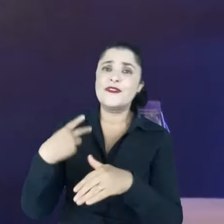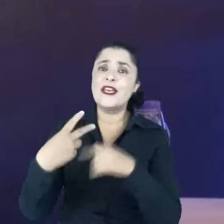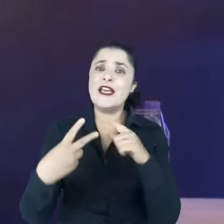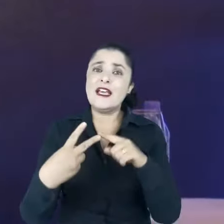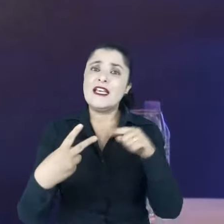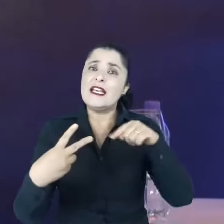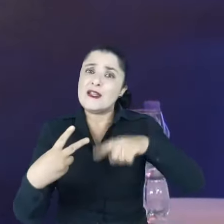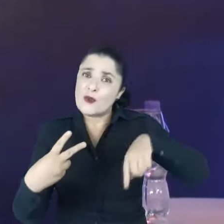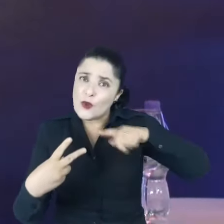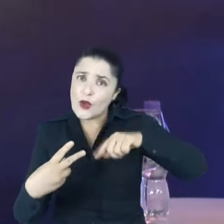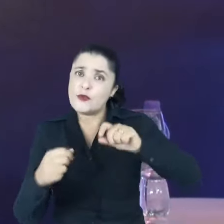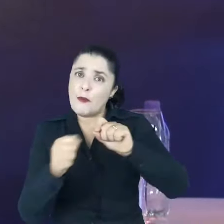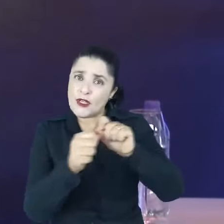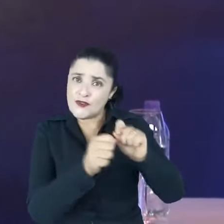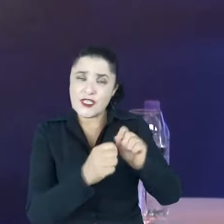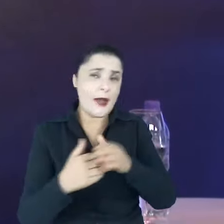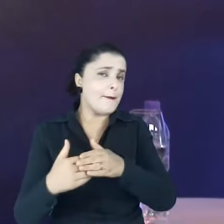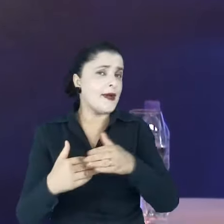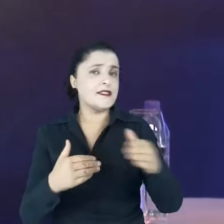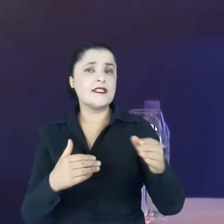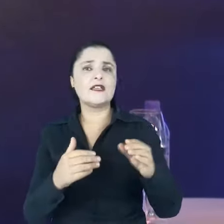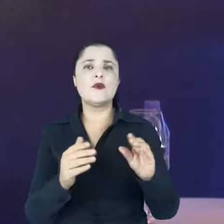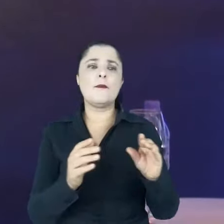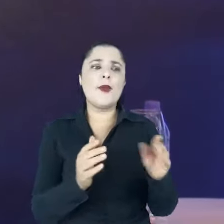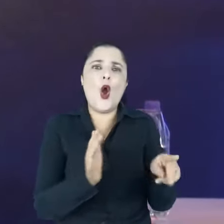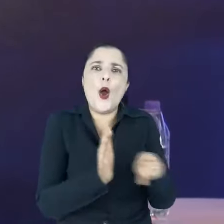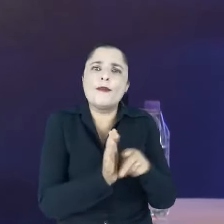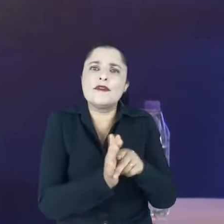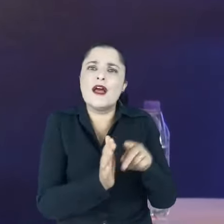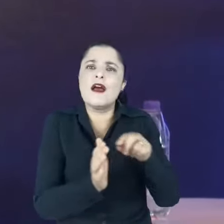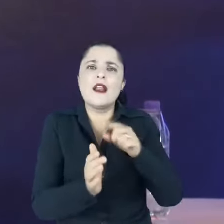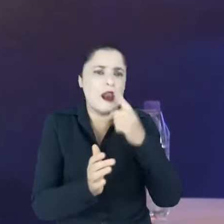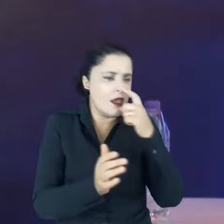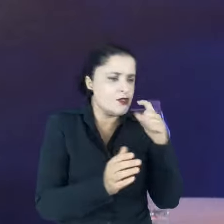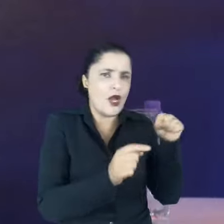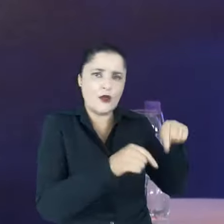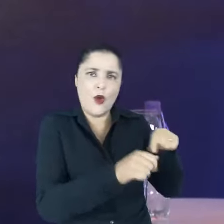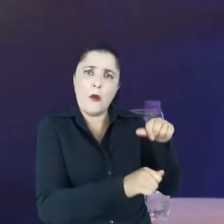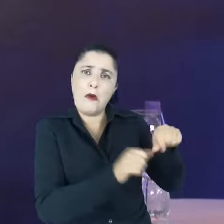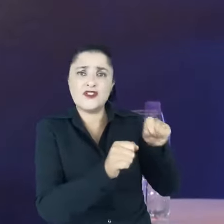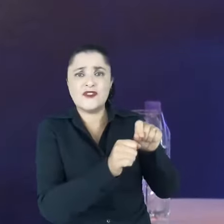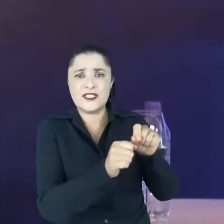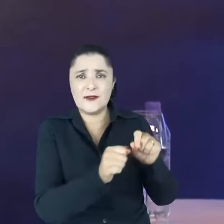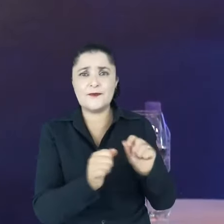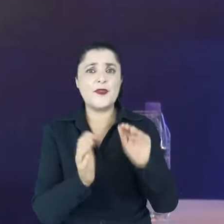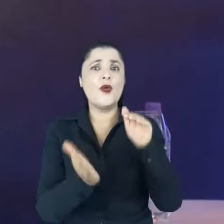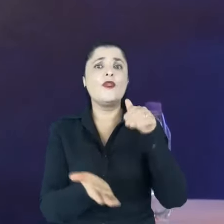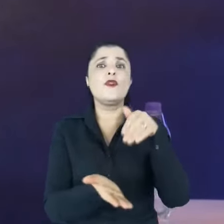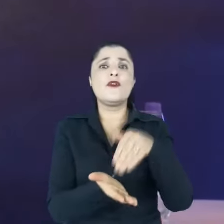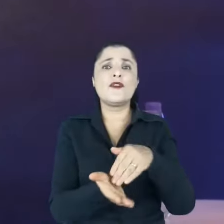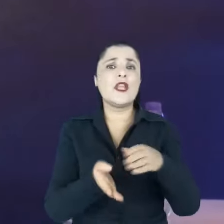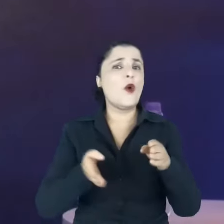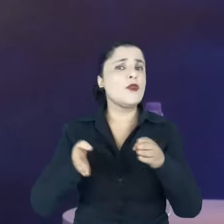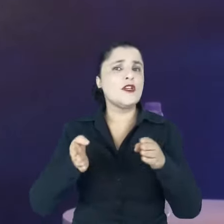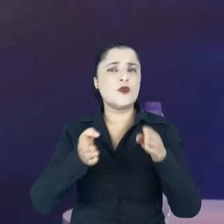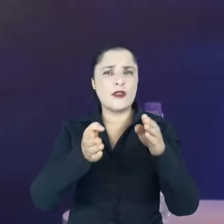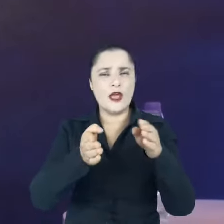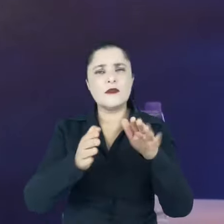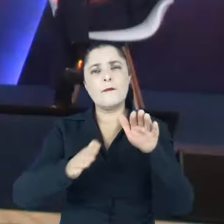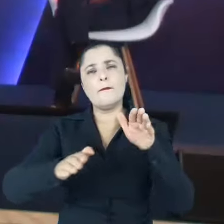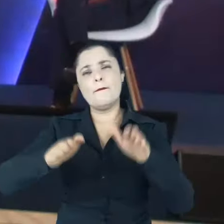produzir a partir dos resíduos da nossa produção atual. O final da jornada, muito provavelmente, será